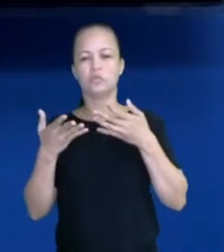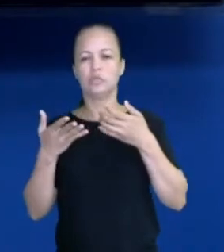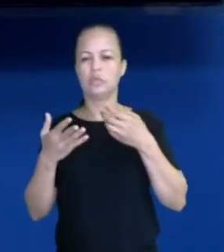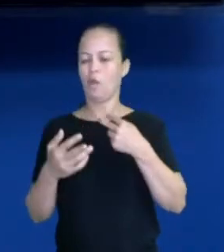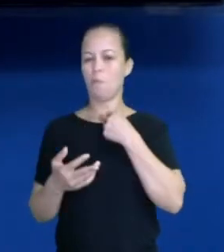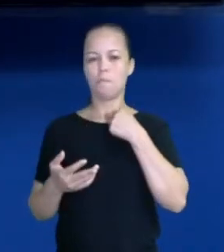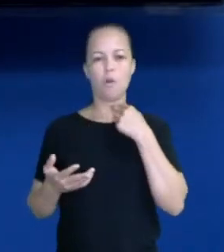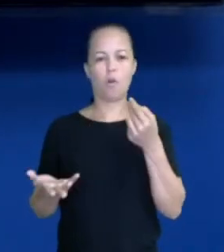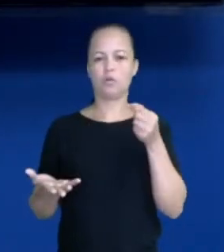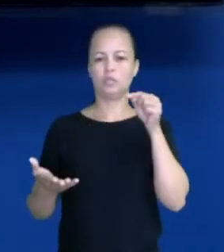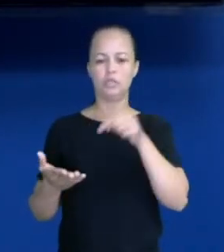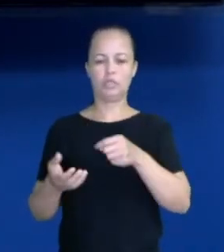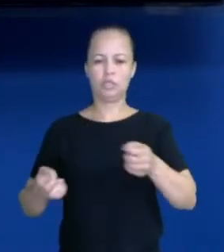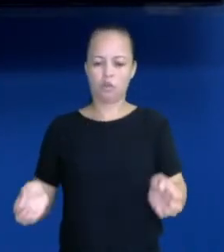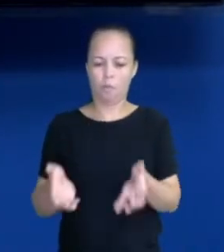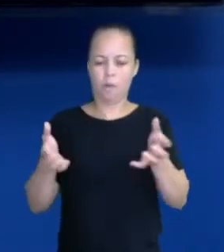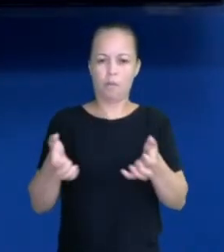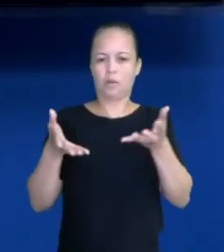de acontecer.